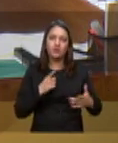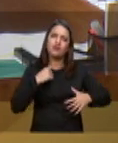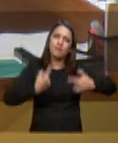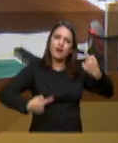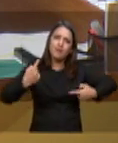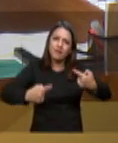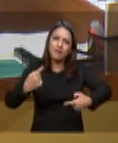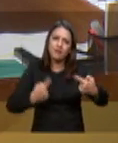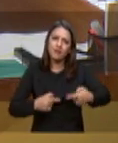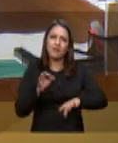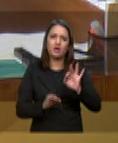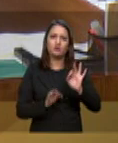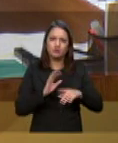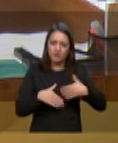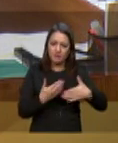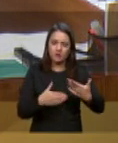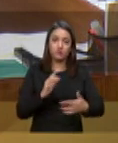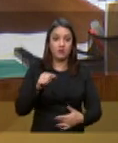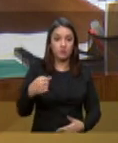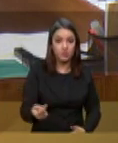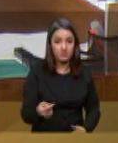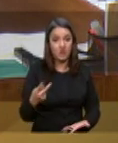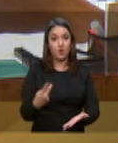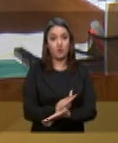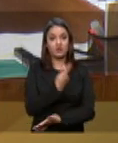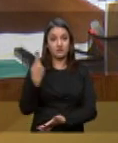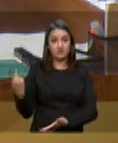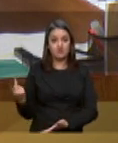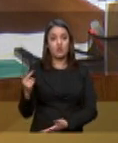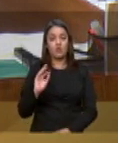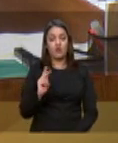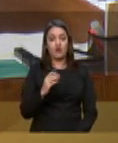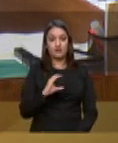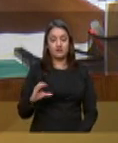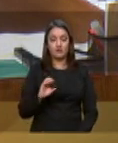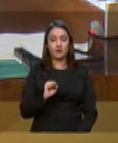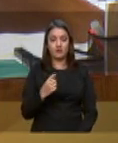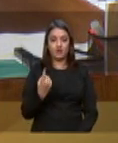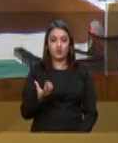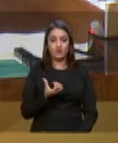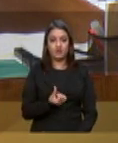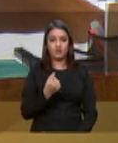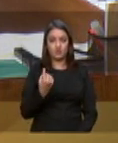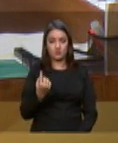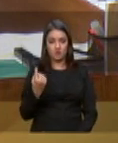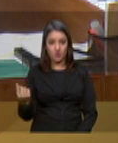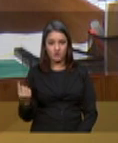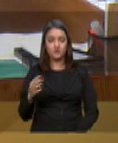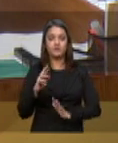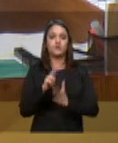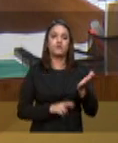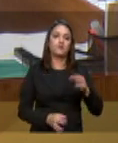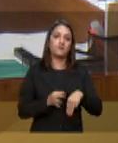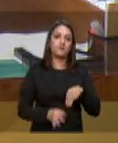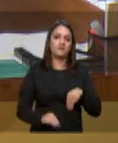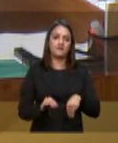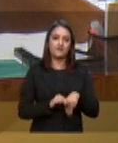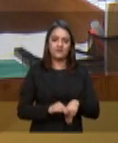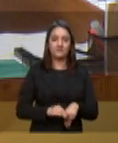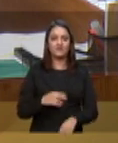no julgamento do aludido processo, realizado em conjunto com a HC 81.611, da relatoria do ministro